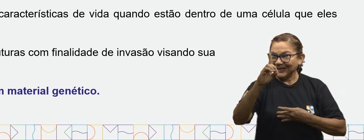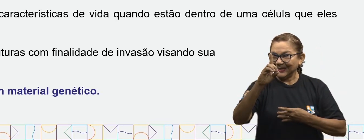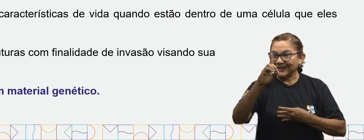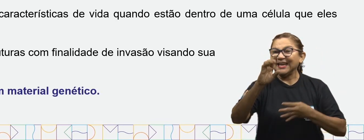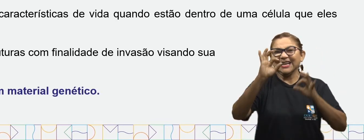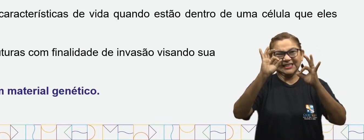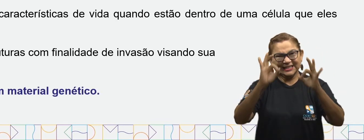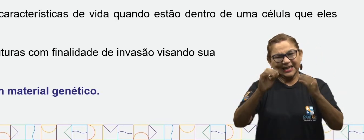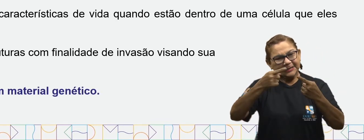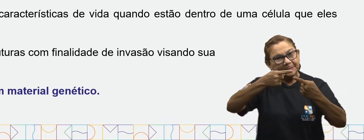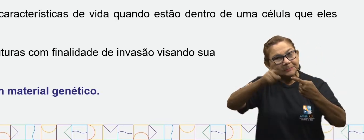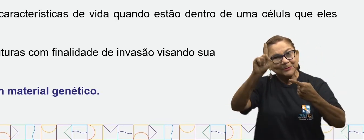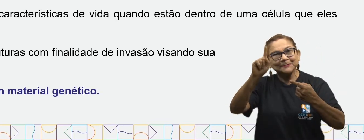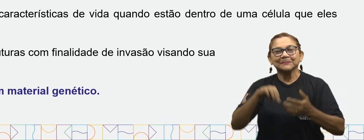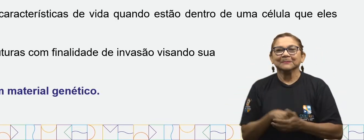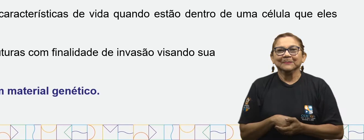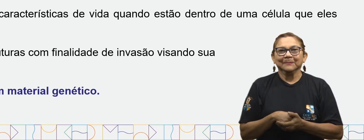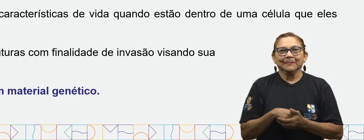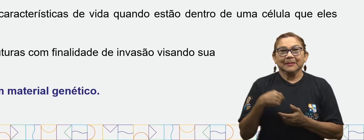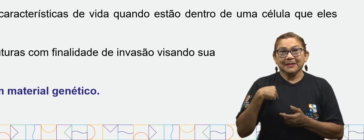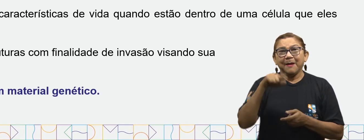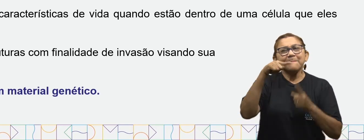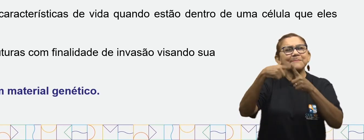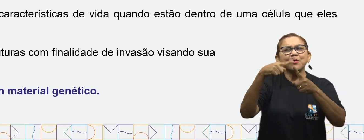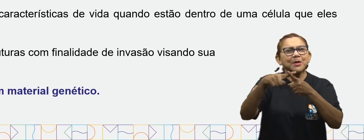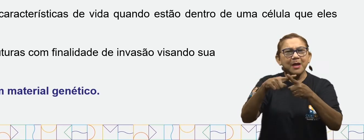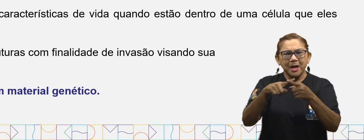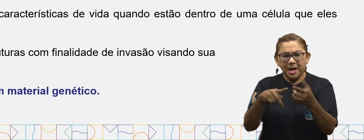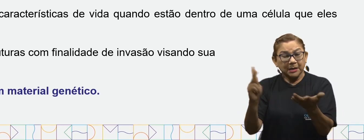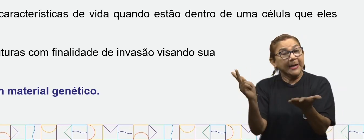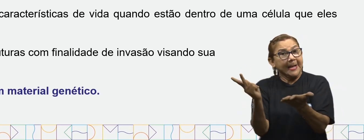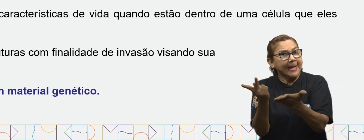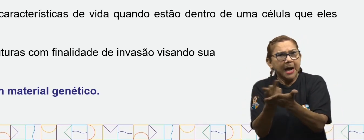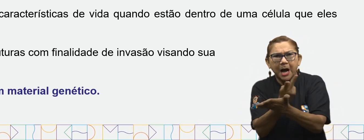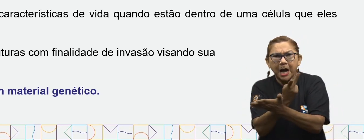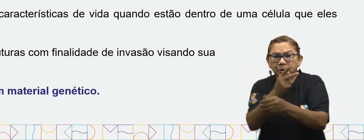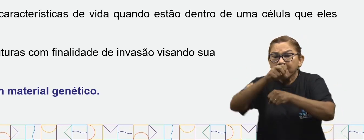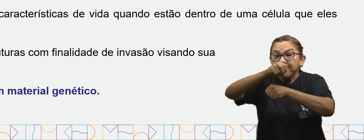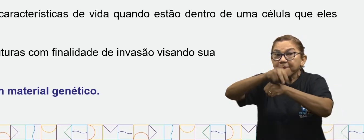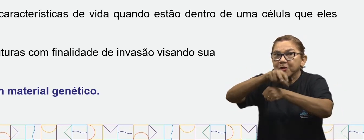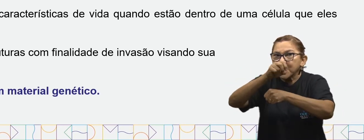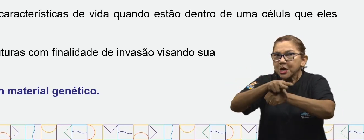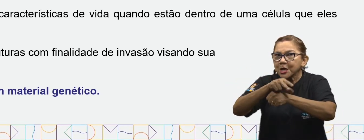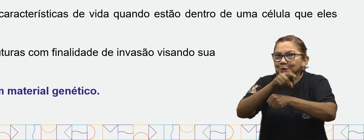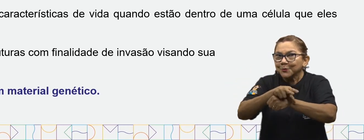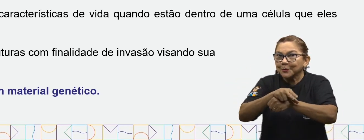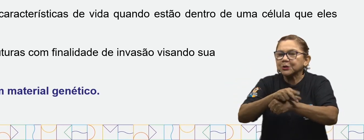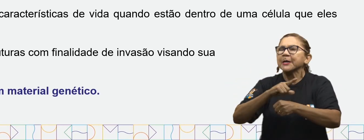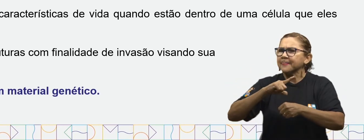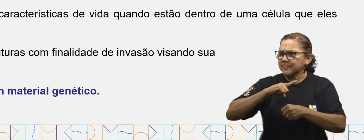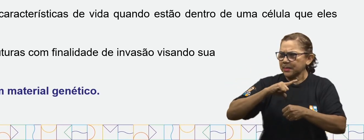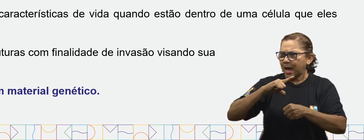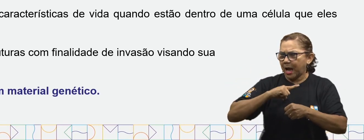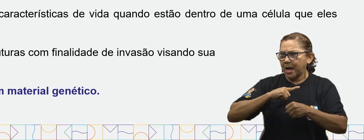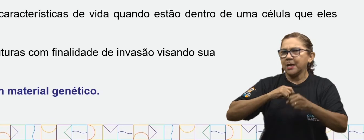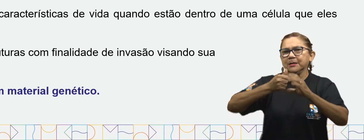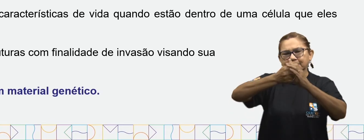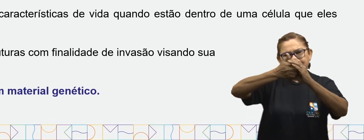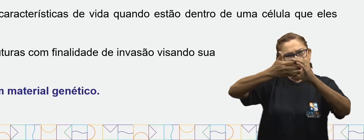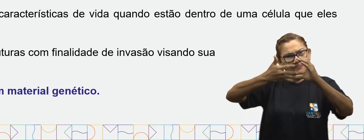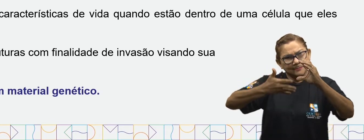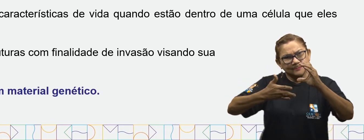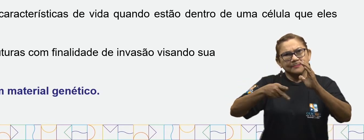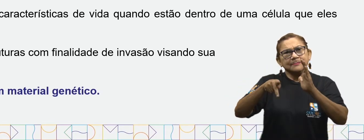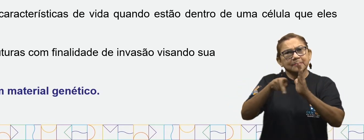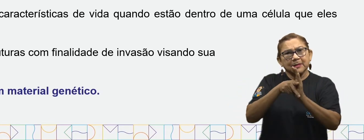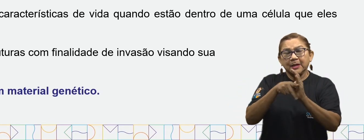possuem material genético. Isso está errado. Os vírus possuem material genético. O que eles não possuem é